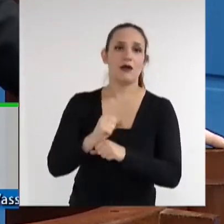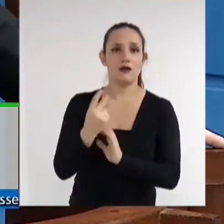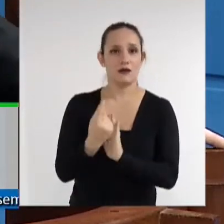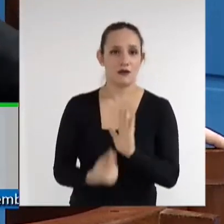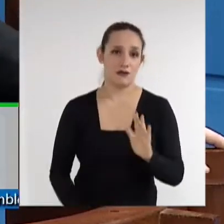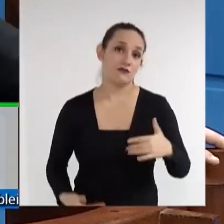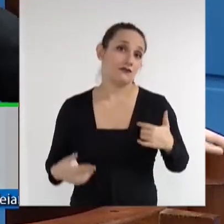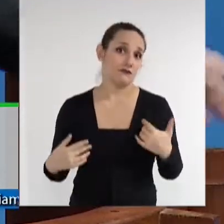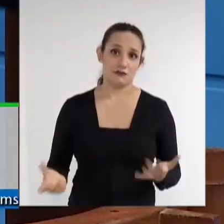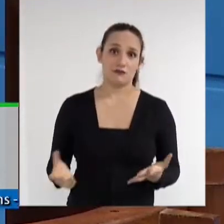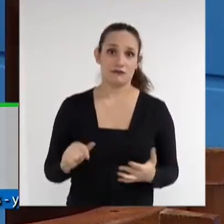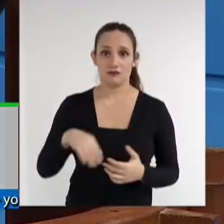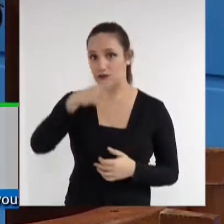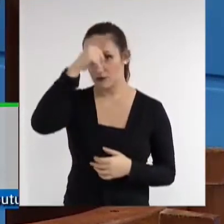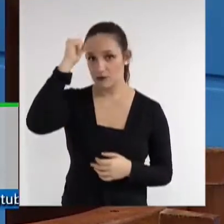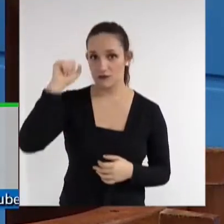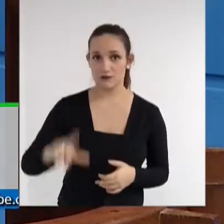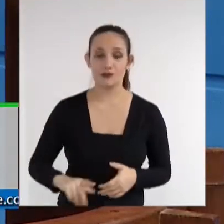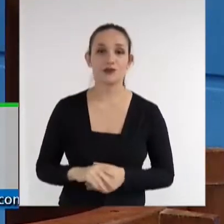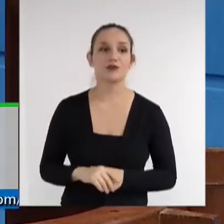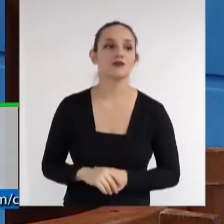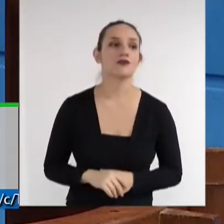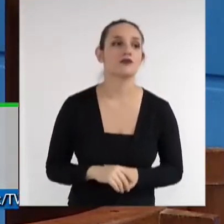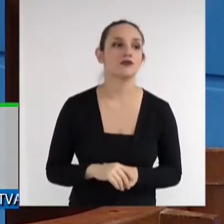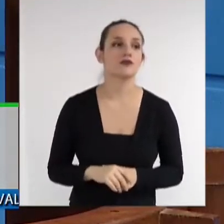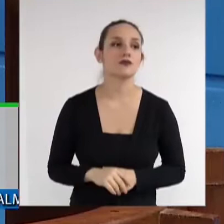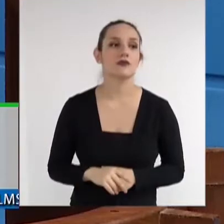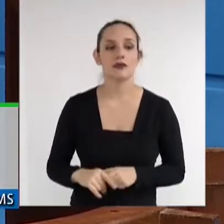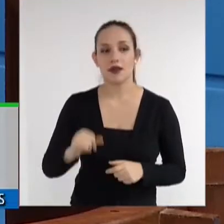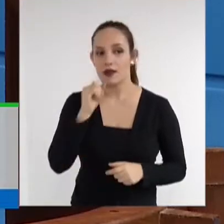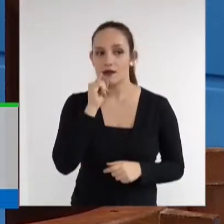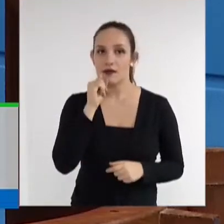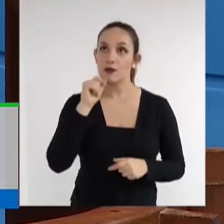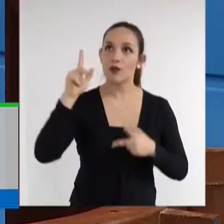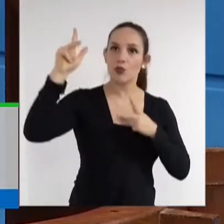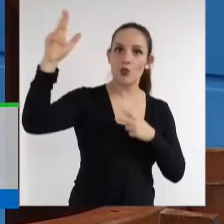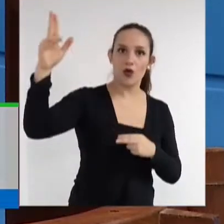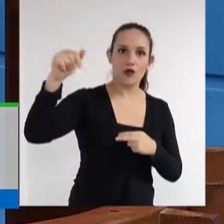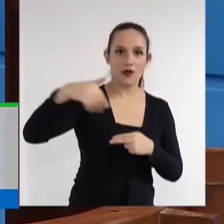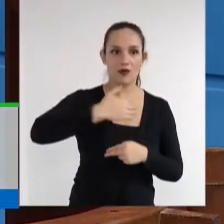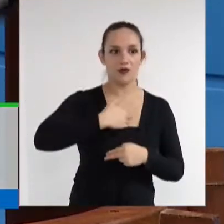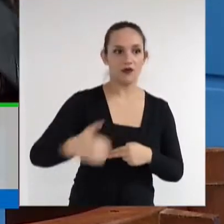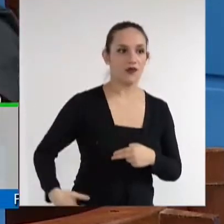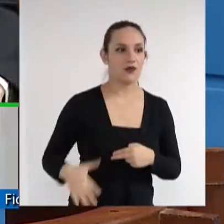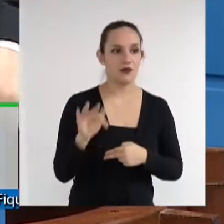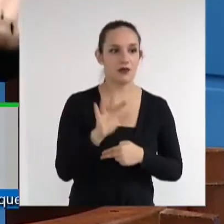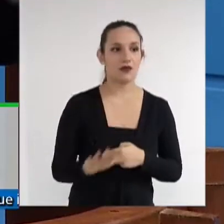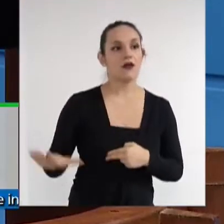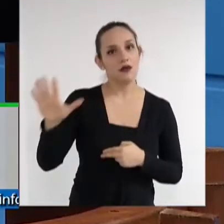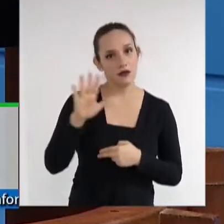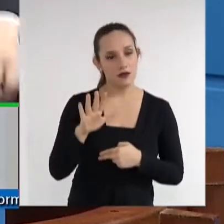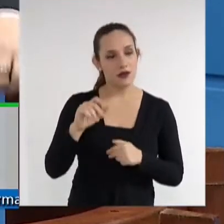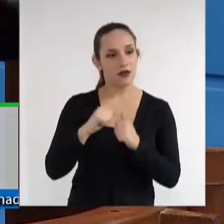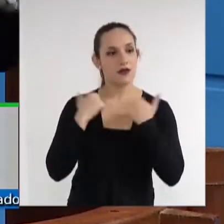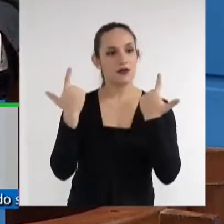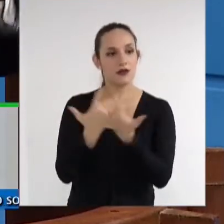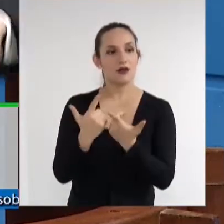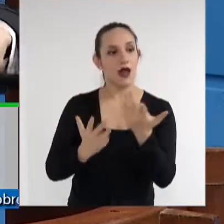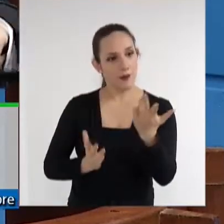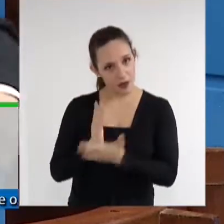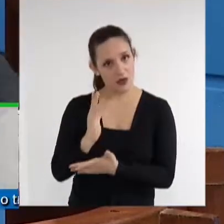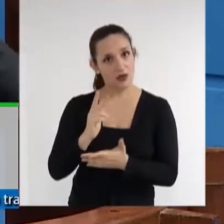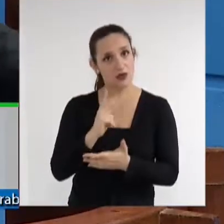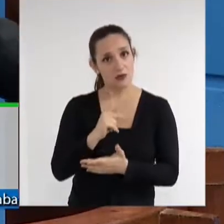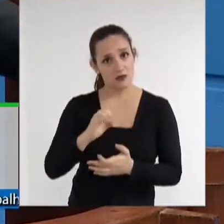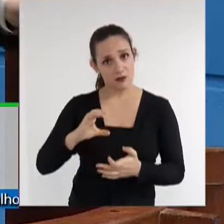Não é? Aqui no Estado do Mato Grosso do Sul, seguindo o exemplo do governo federal, esta Assembleia aprovou uma PEC